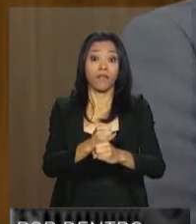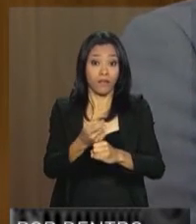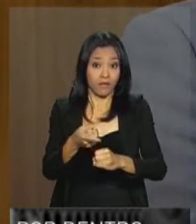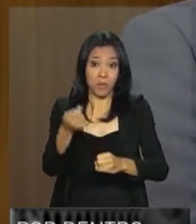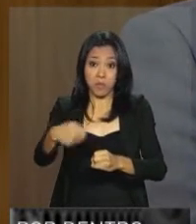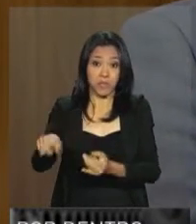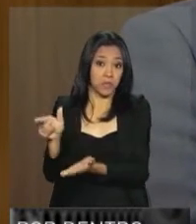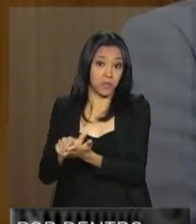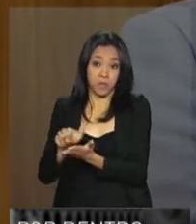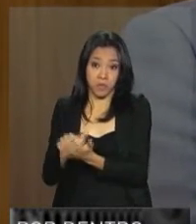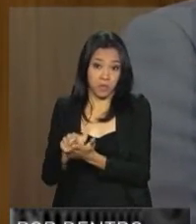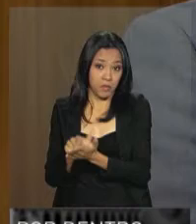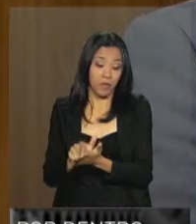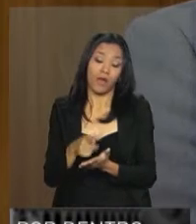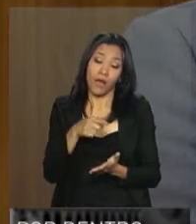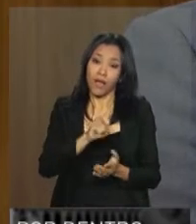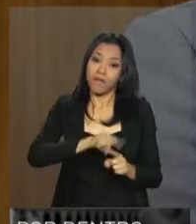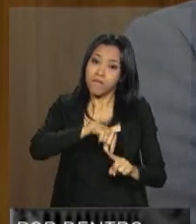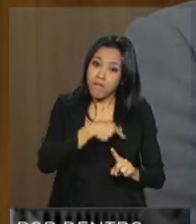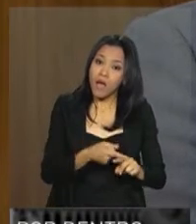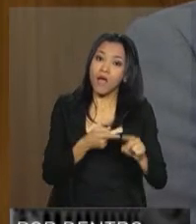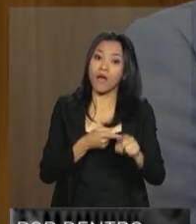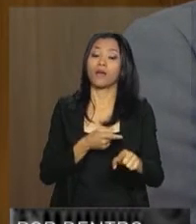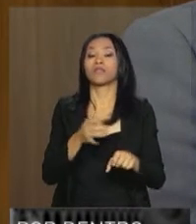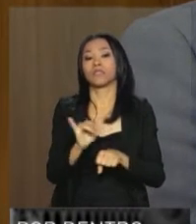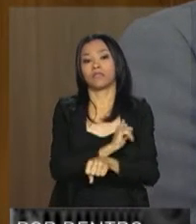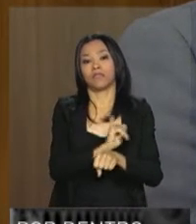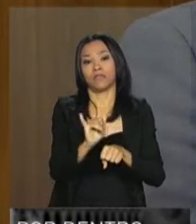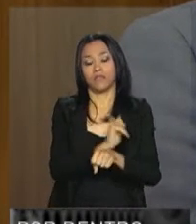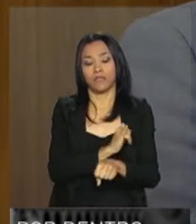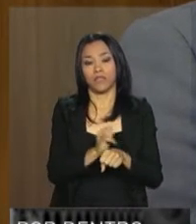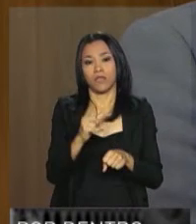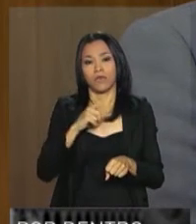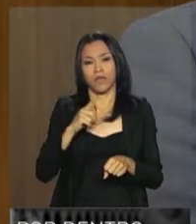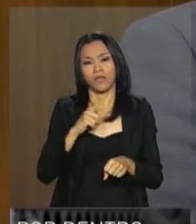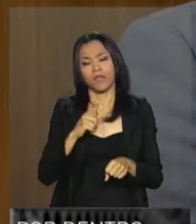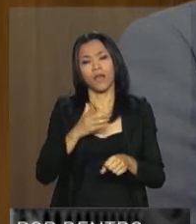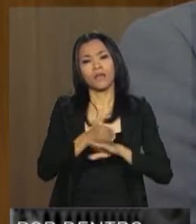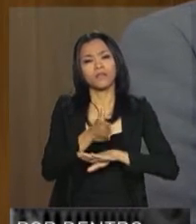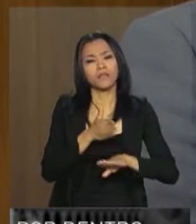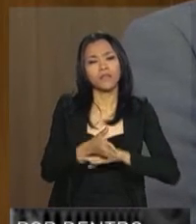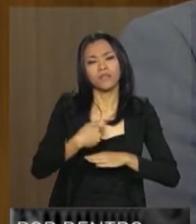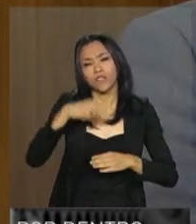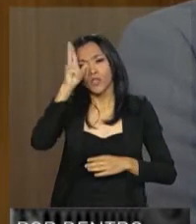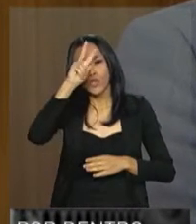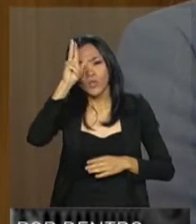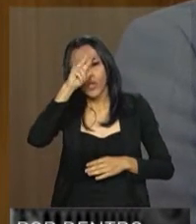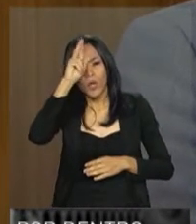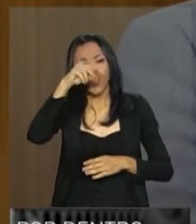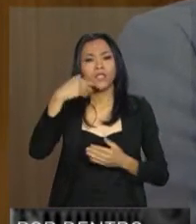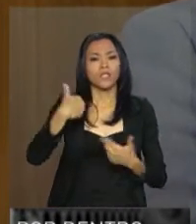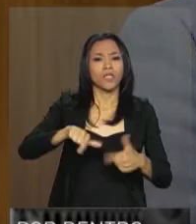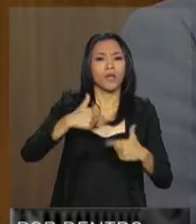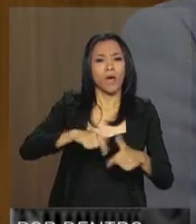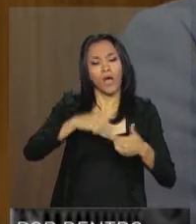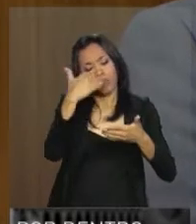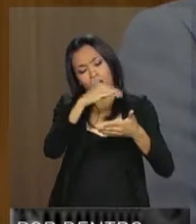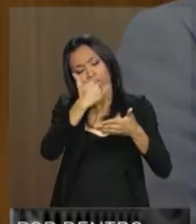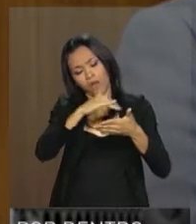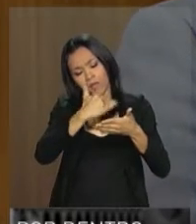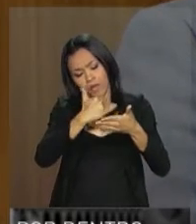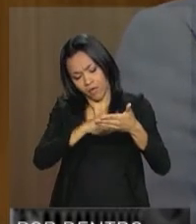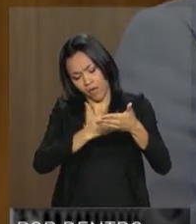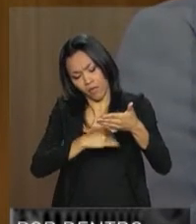um instrumento para ele ter acesso a todo o seu histórico de trabalho e os seus contratos de trabalho a tendência